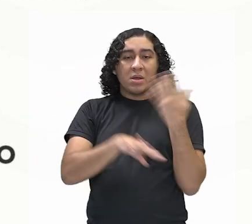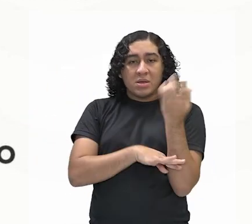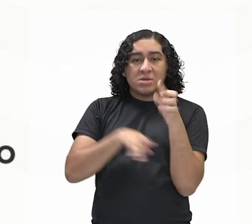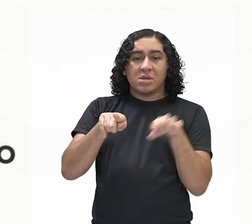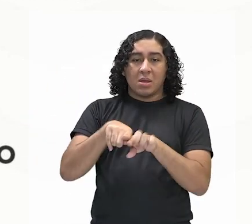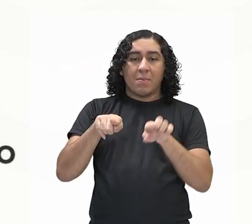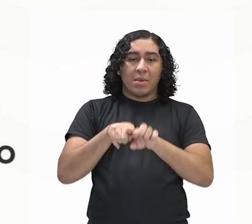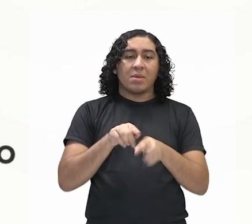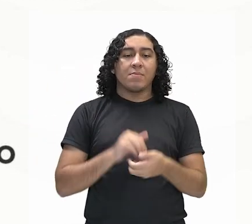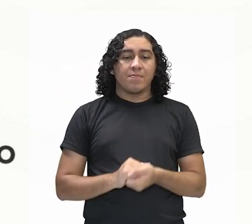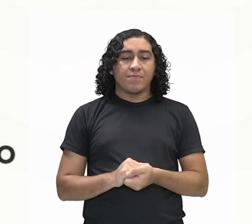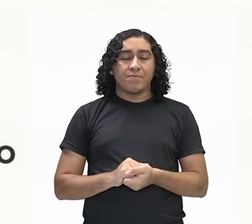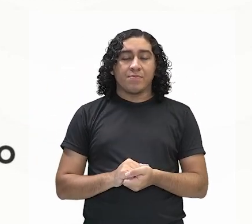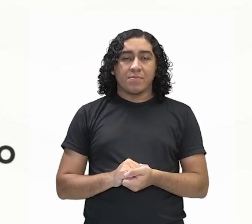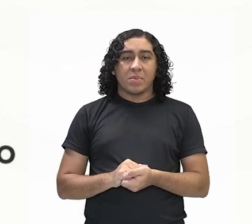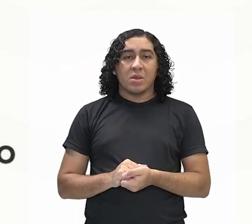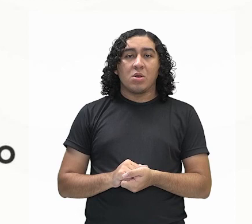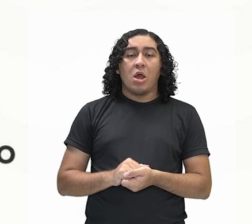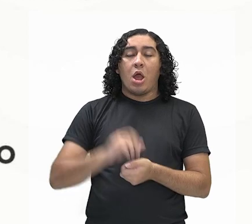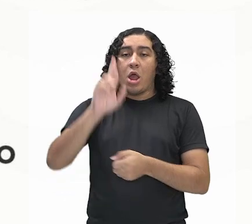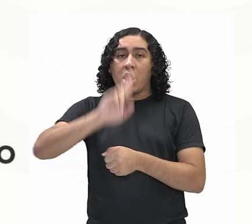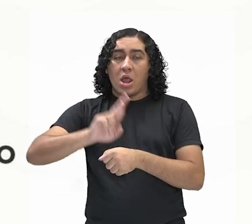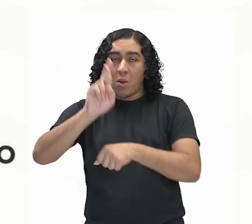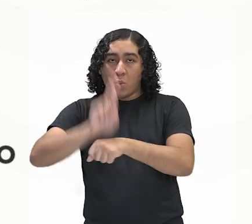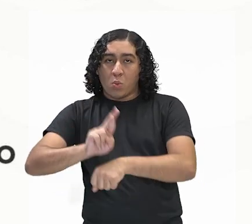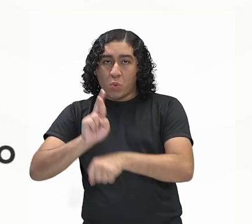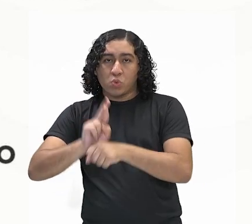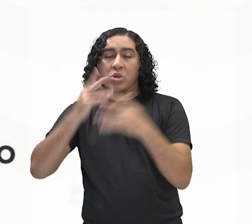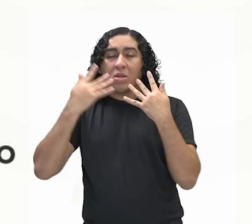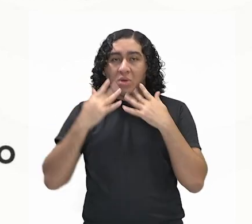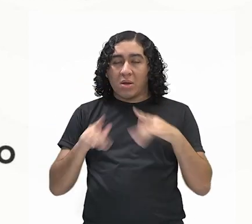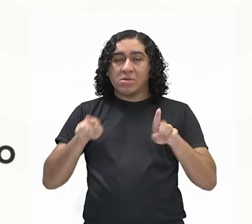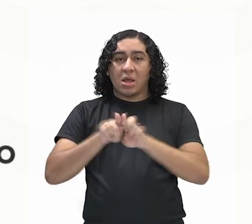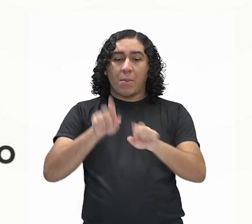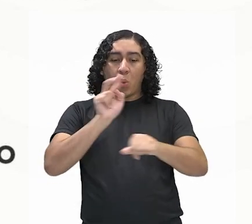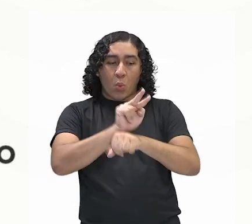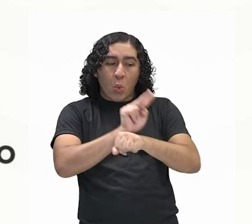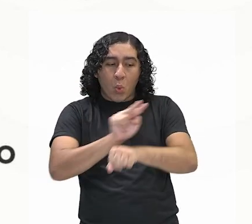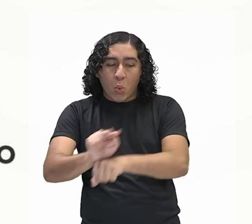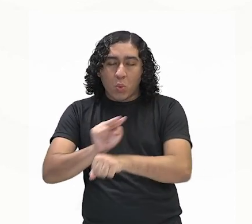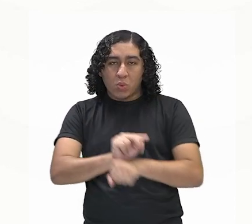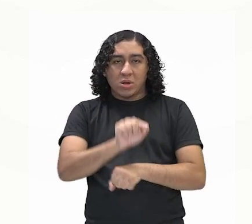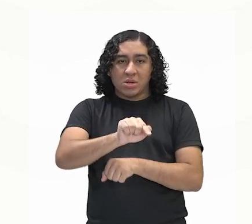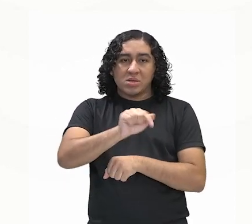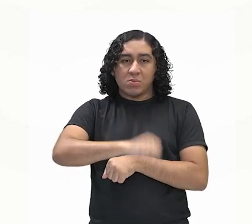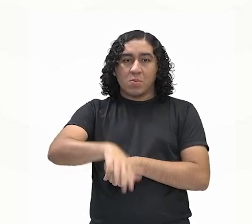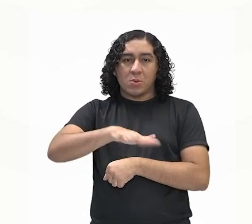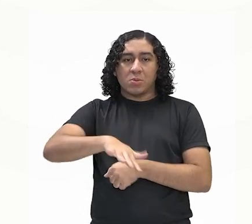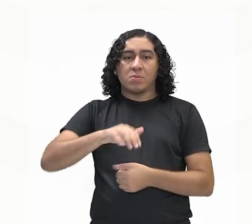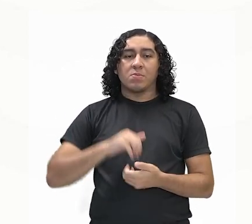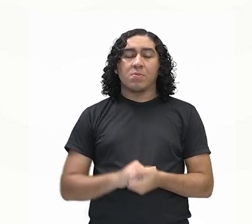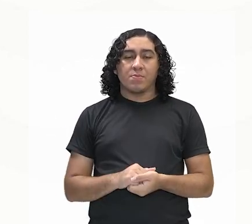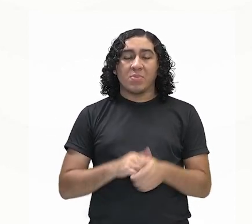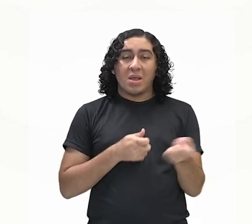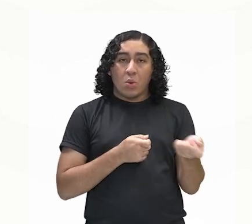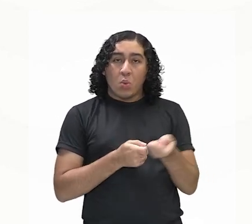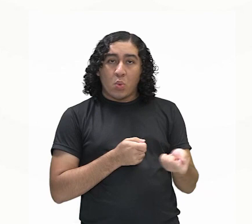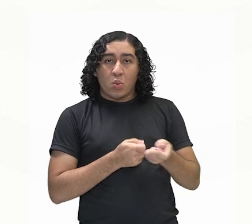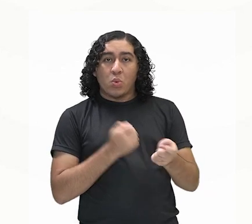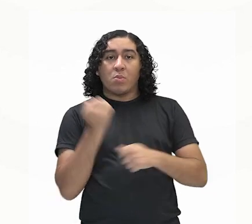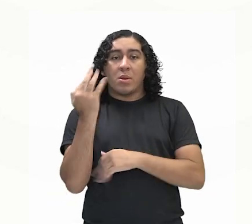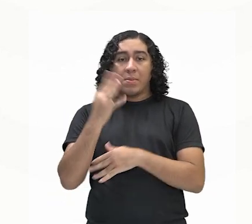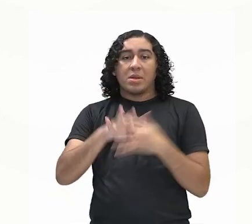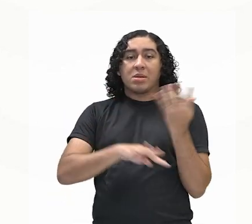de uso dos recursos naturais e à fiscalização e monitoramento. E controle